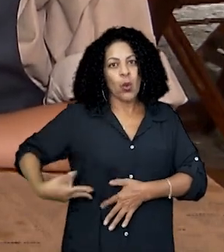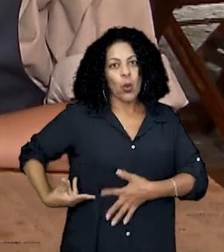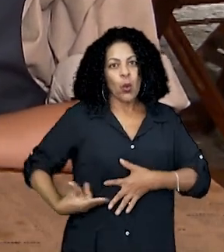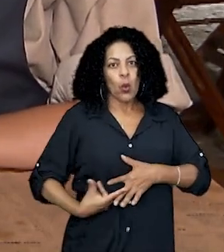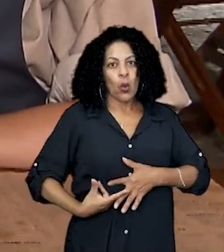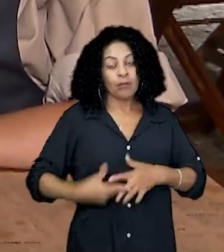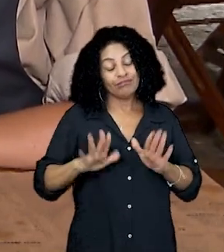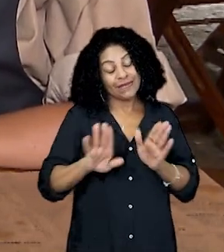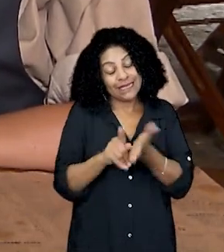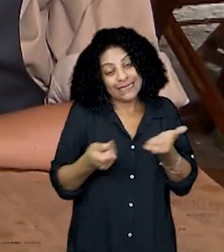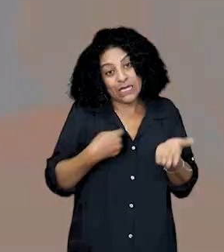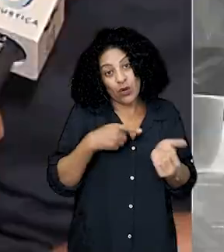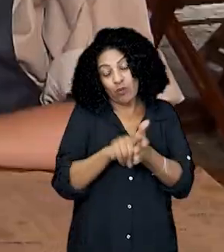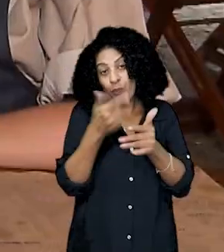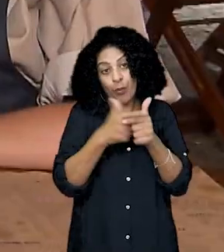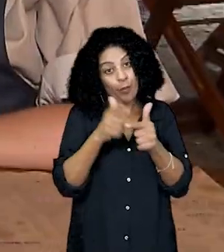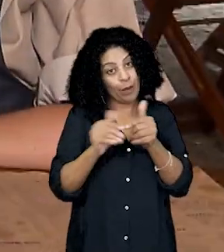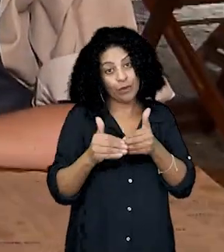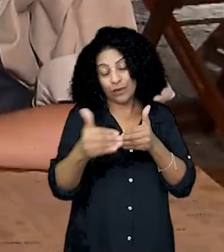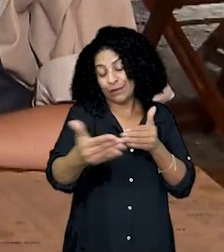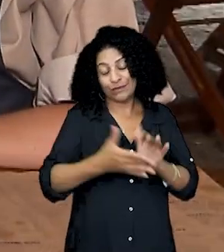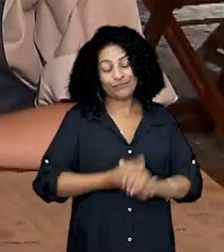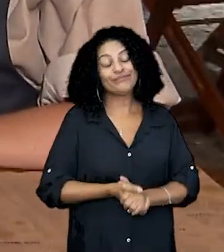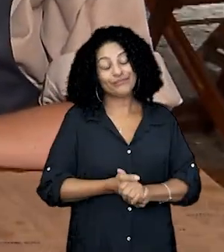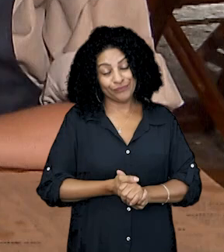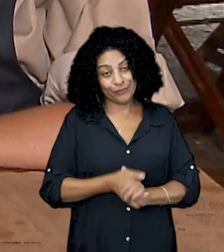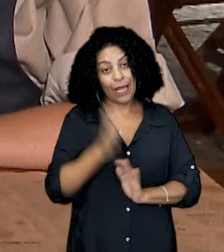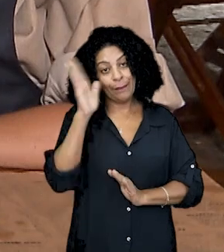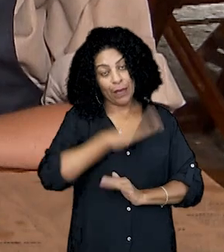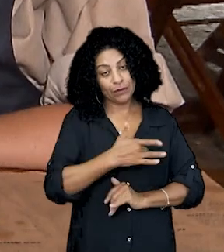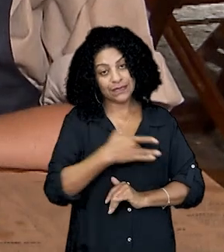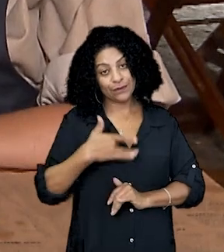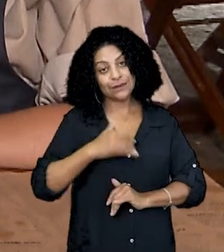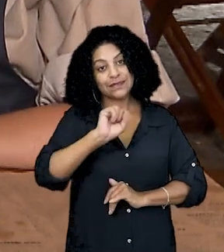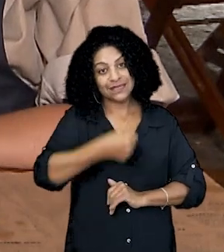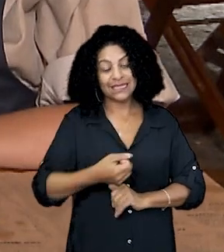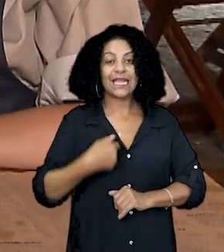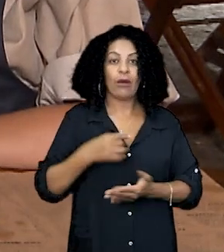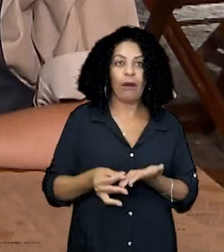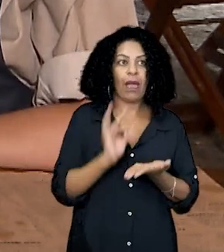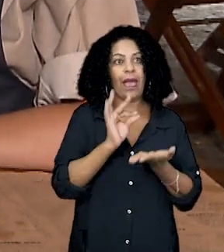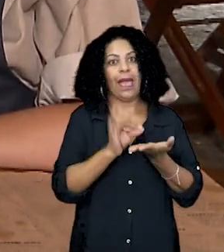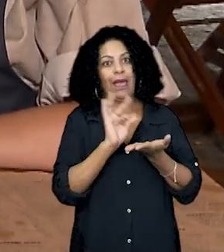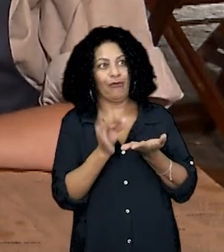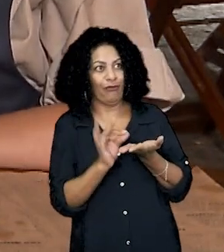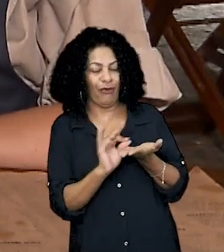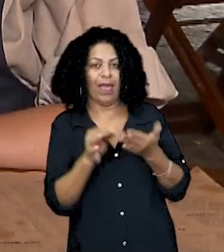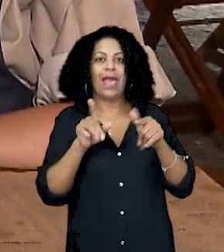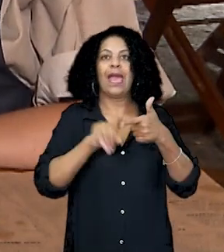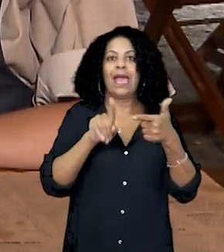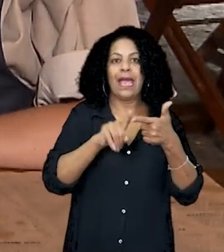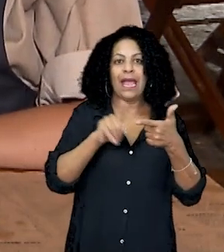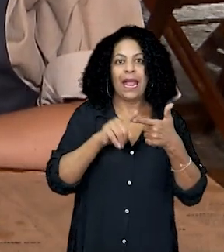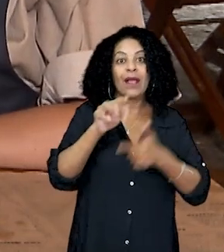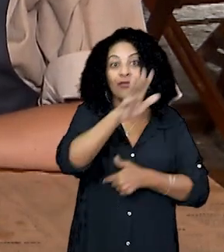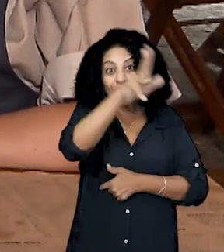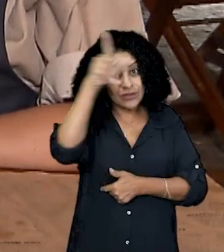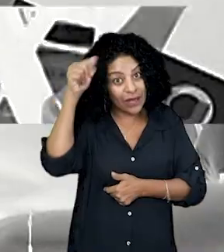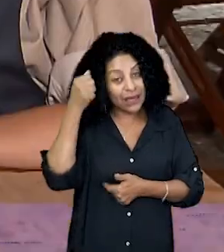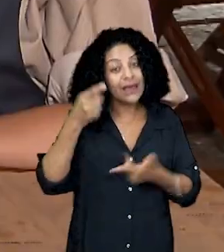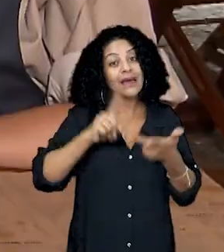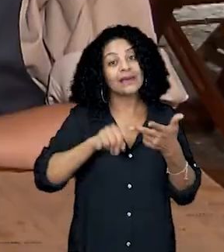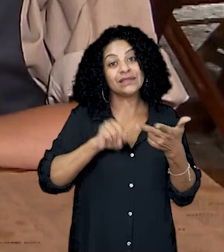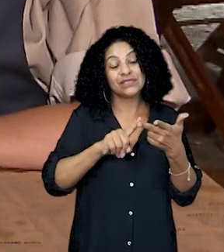algo que eu adquiri com o tempo. Tudo em excesso faz mal, né? E eu tomo bastante café, eu ainda tomo bastante